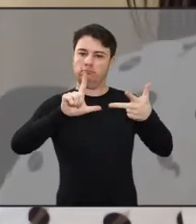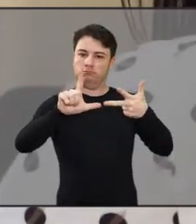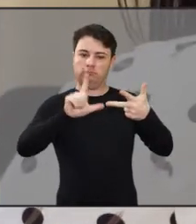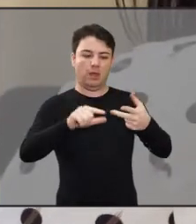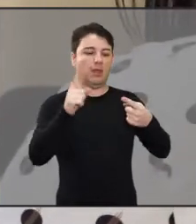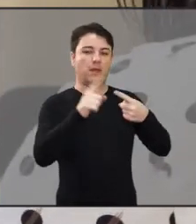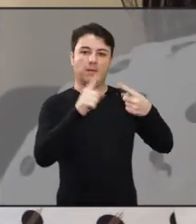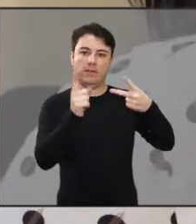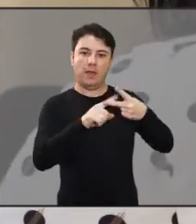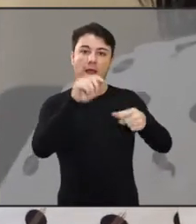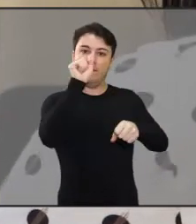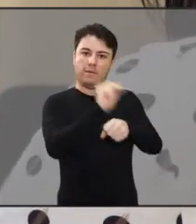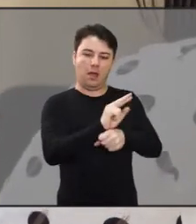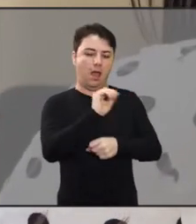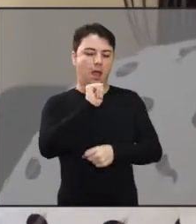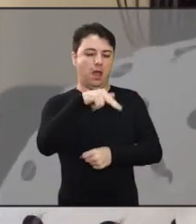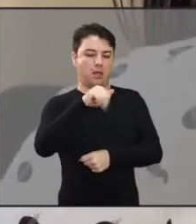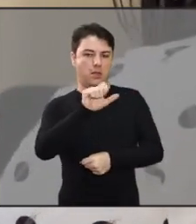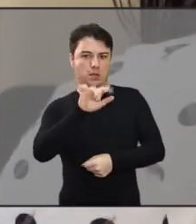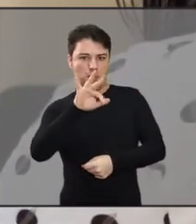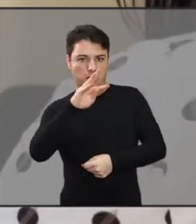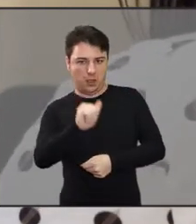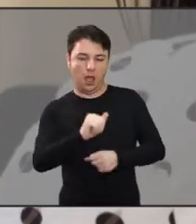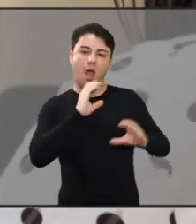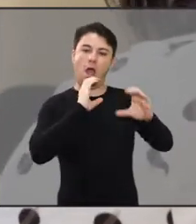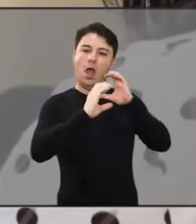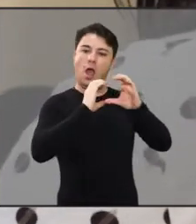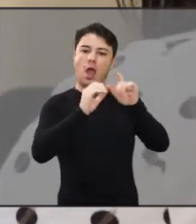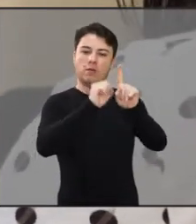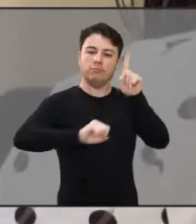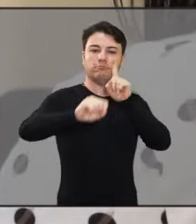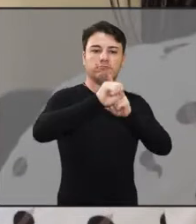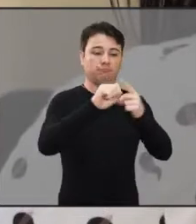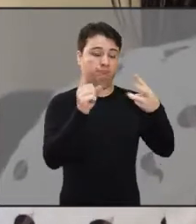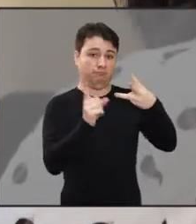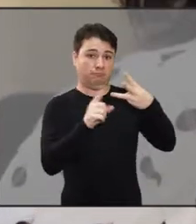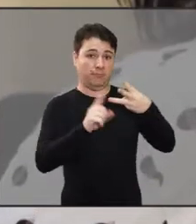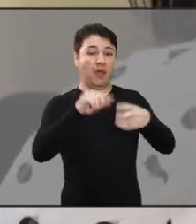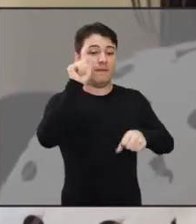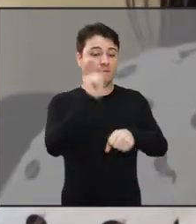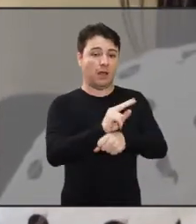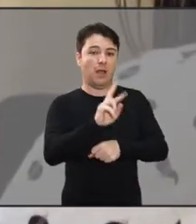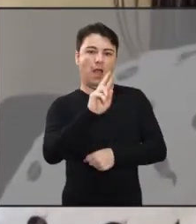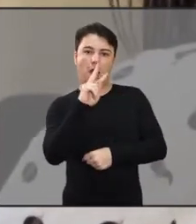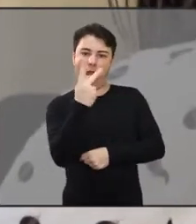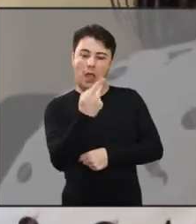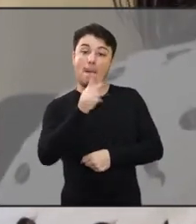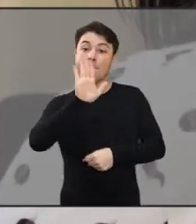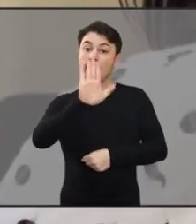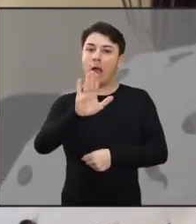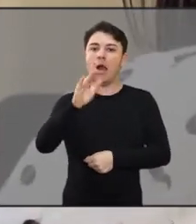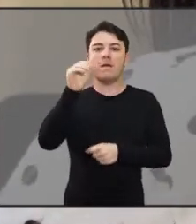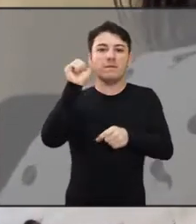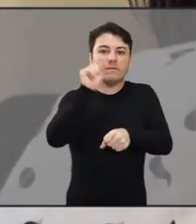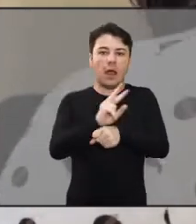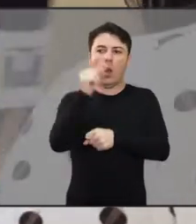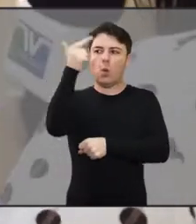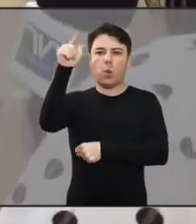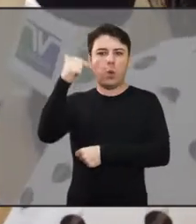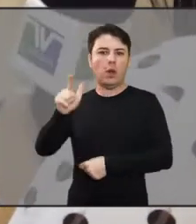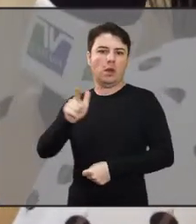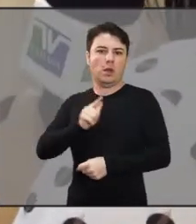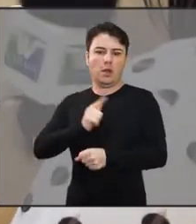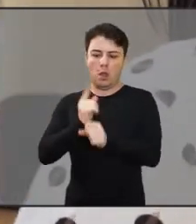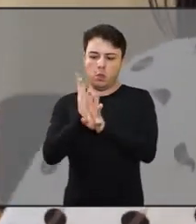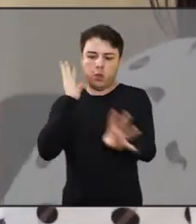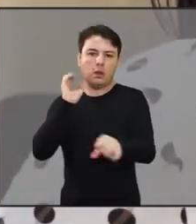comunicação social e gestão de pessoas. Além dessas, estaremos formando cadastro de reserva para mais 10 cargos. E